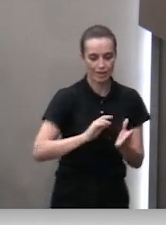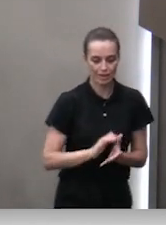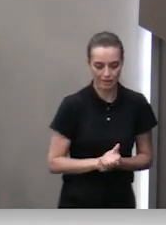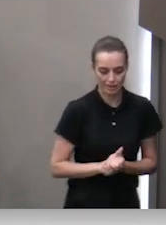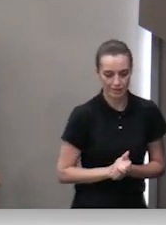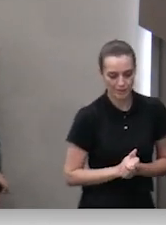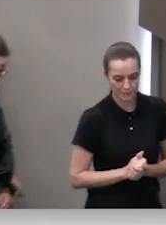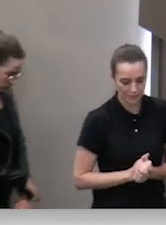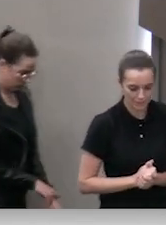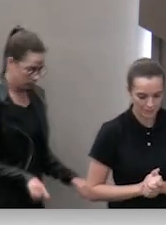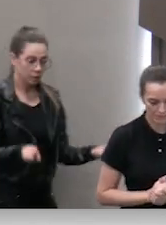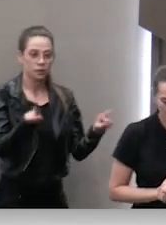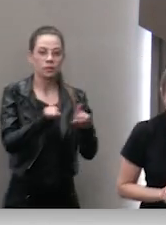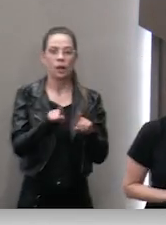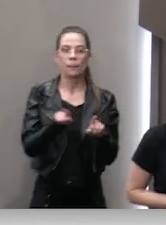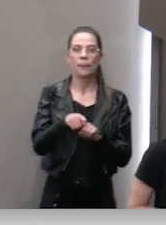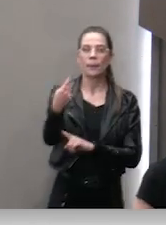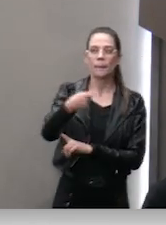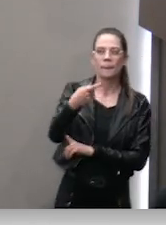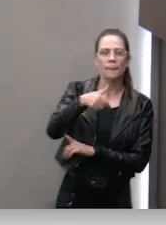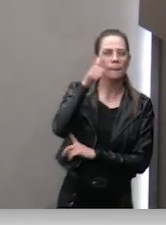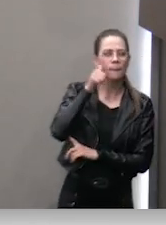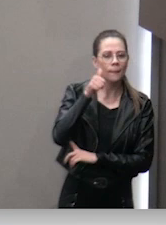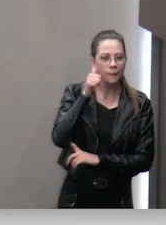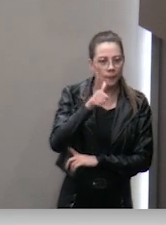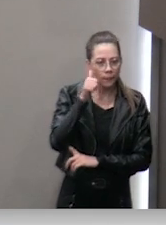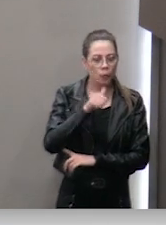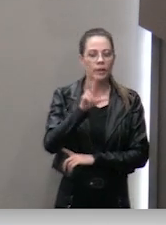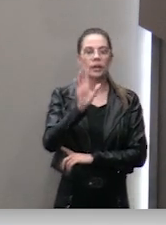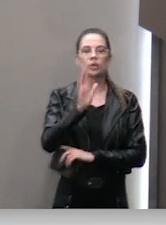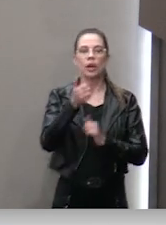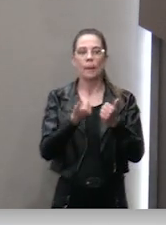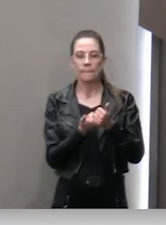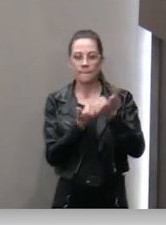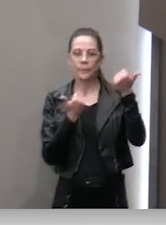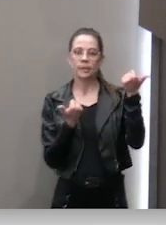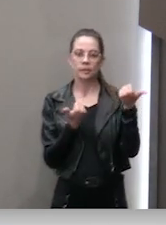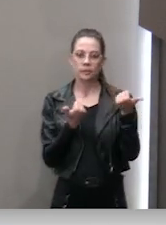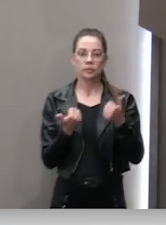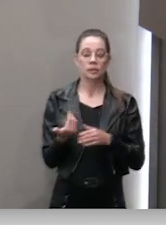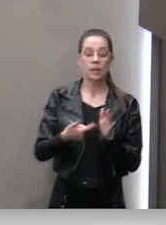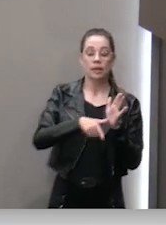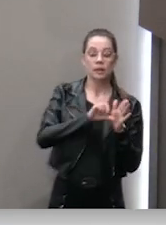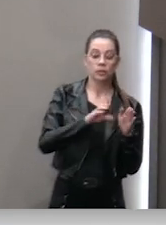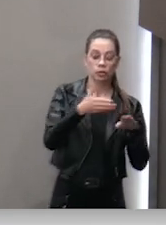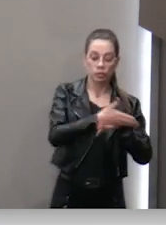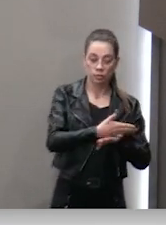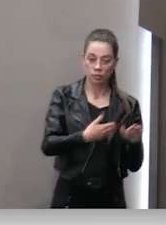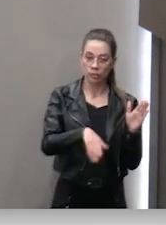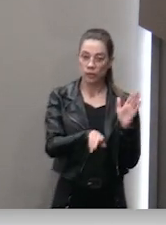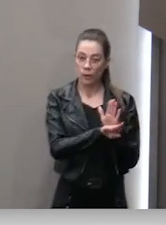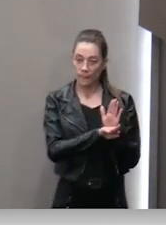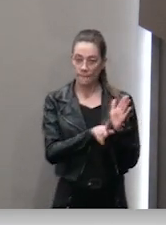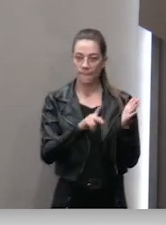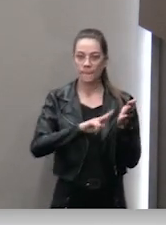paradigmas, Maria Bernadette. Mas já antes de chegar no sindicato, a Berna foi uma mulher que não